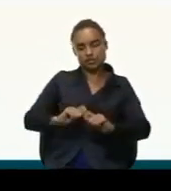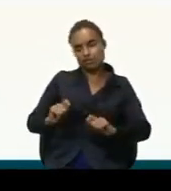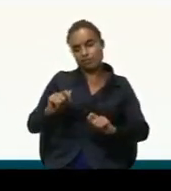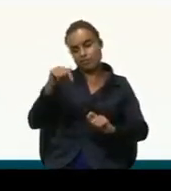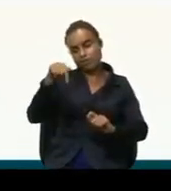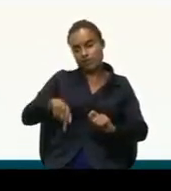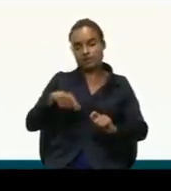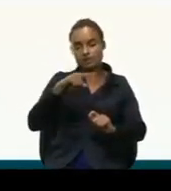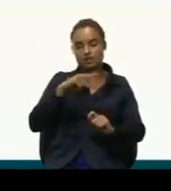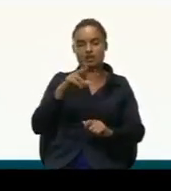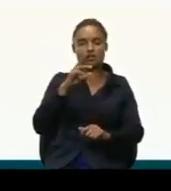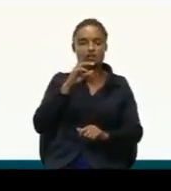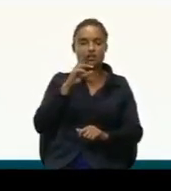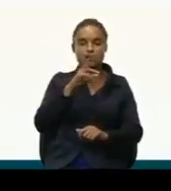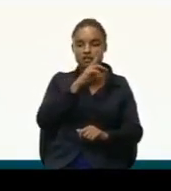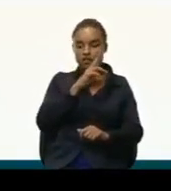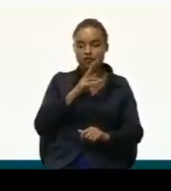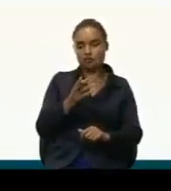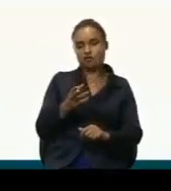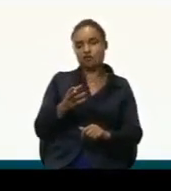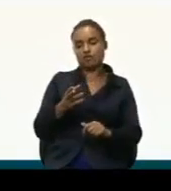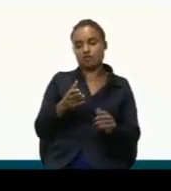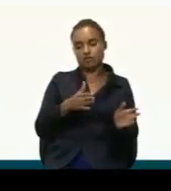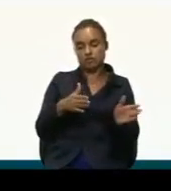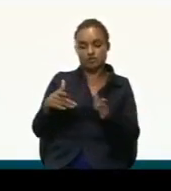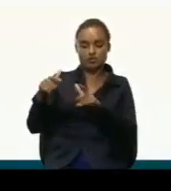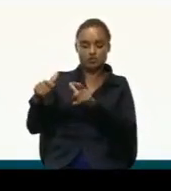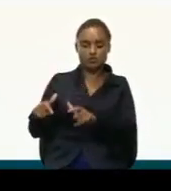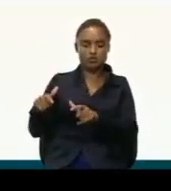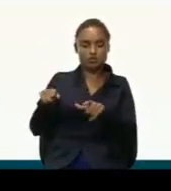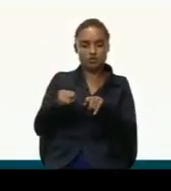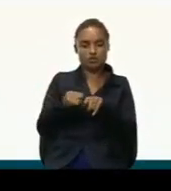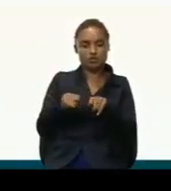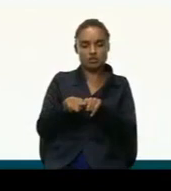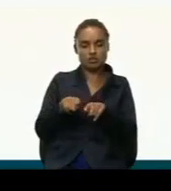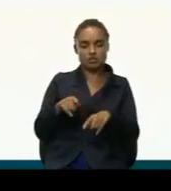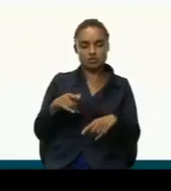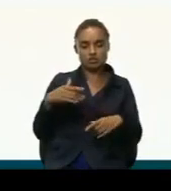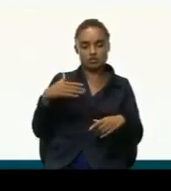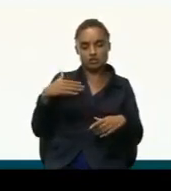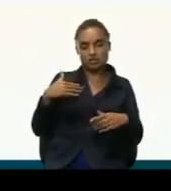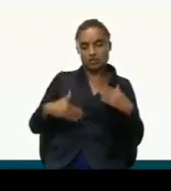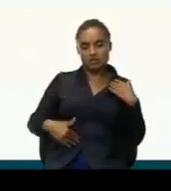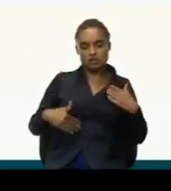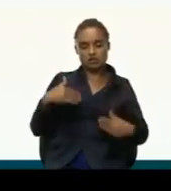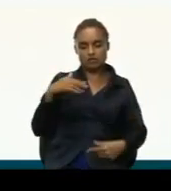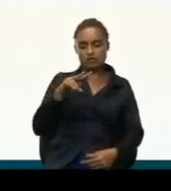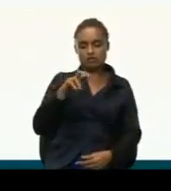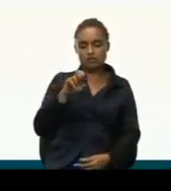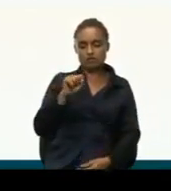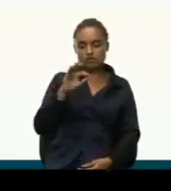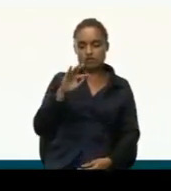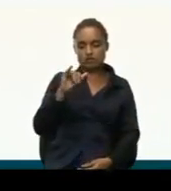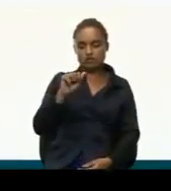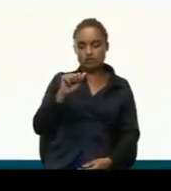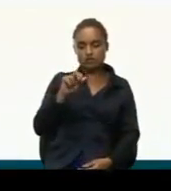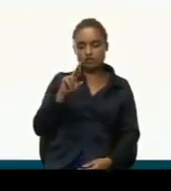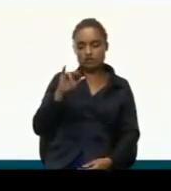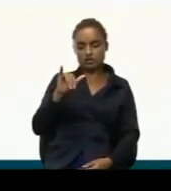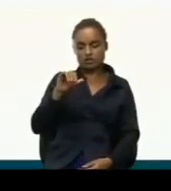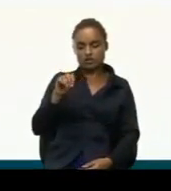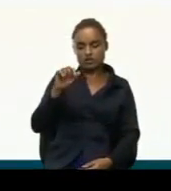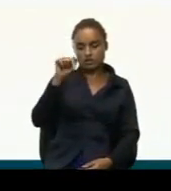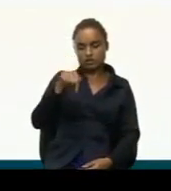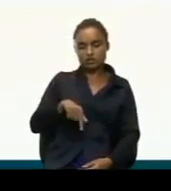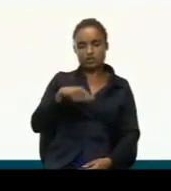ficou o refeitório nessa área aqui e o vestiário nessa área. Aqui é uma área bem isolada também, tá? A